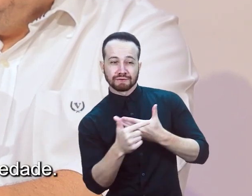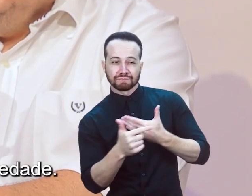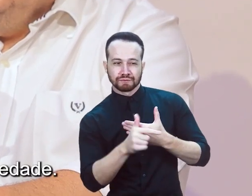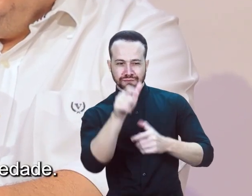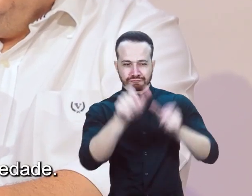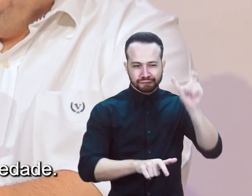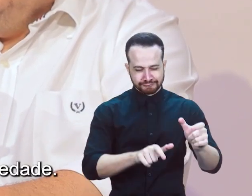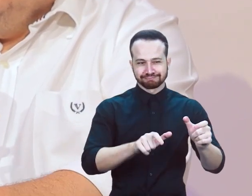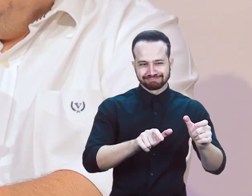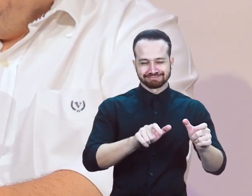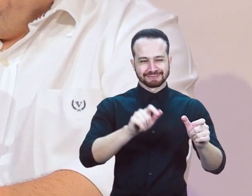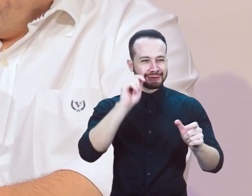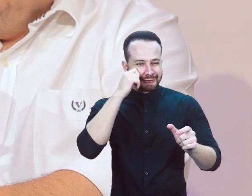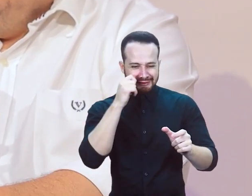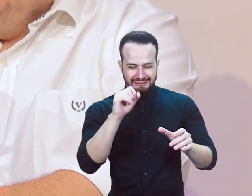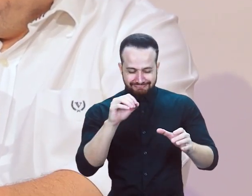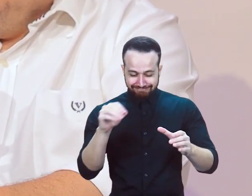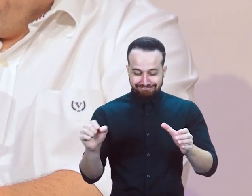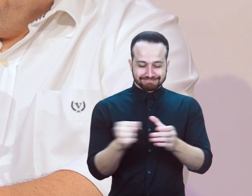nesta sociedade,